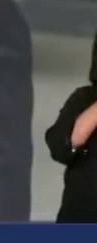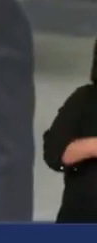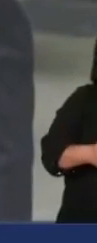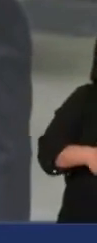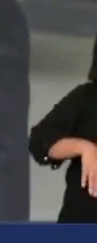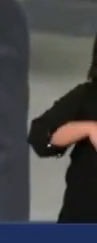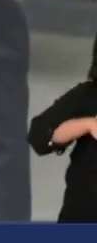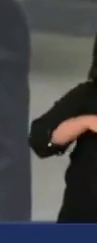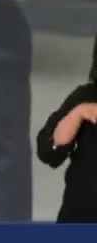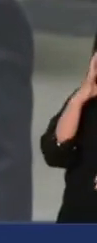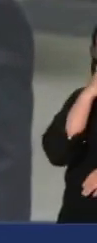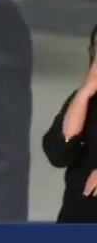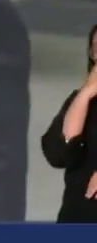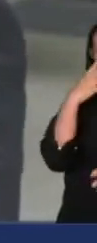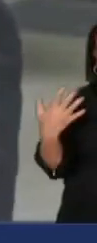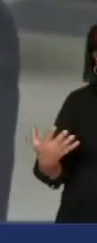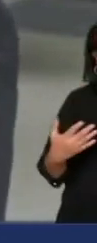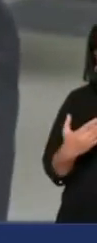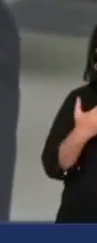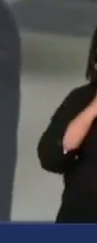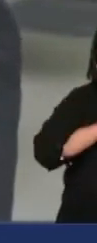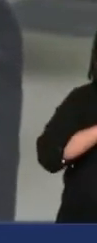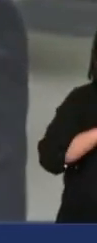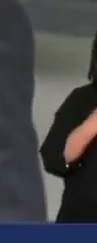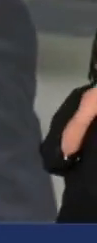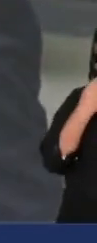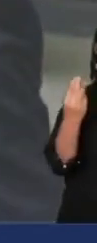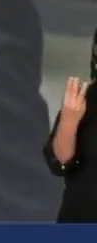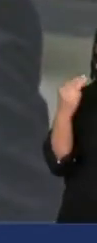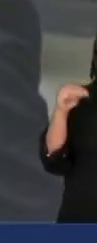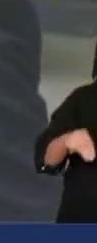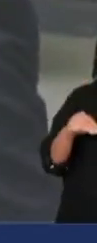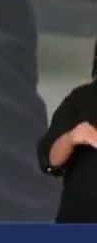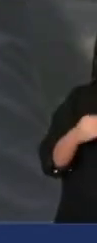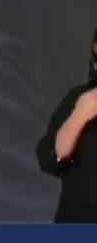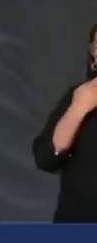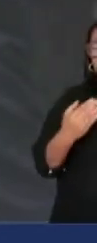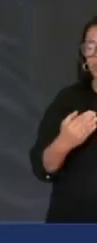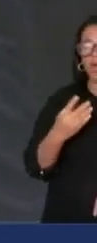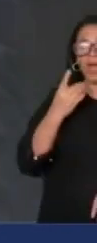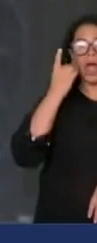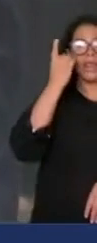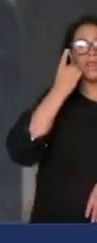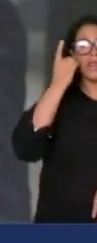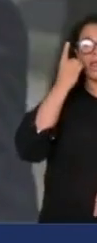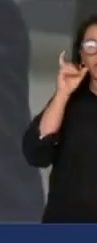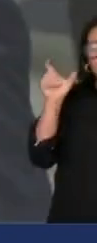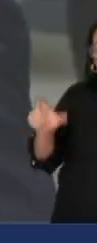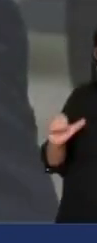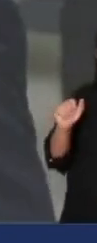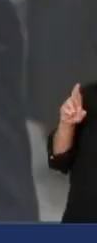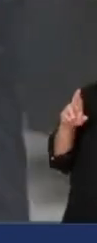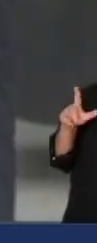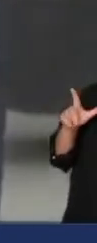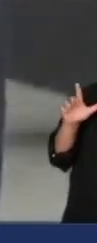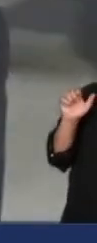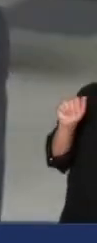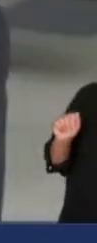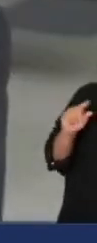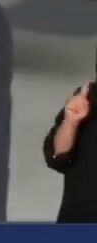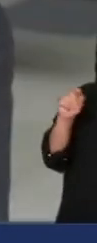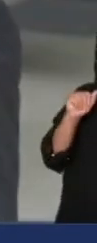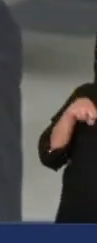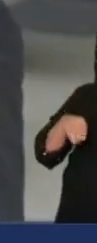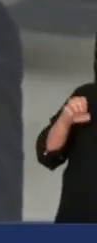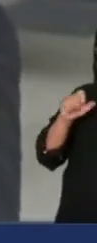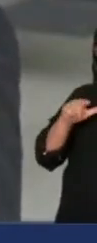já que disponho de 3 minutos, eu quero dizer que a deputada Carla Zambelli foi para